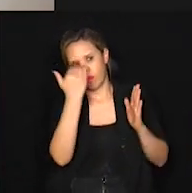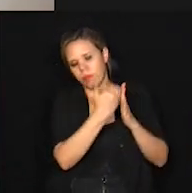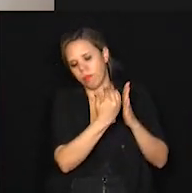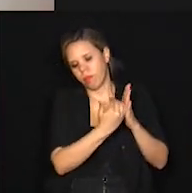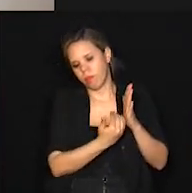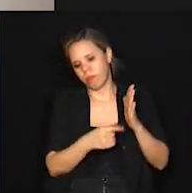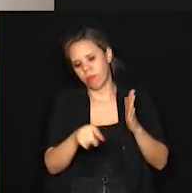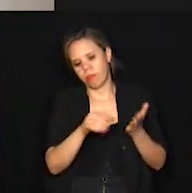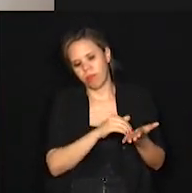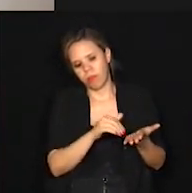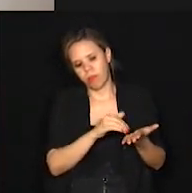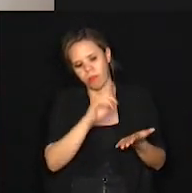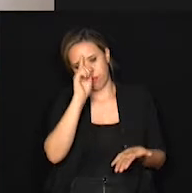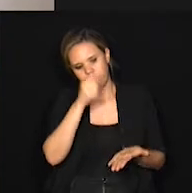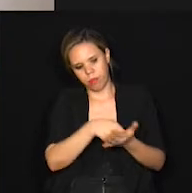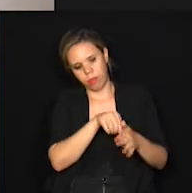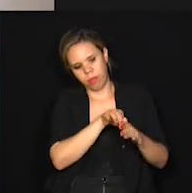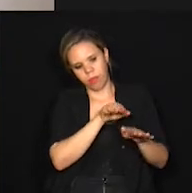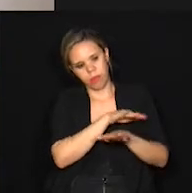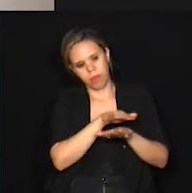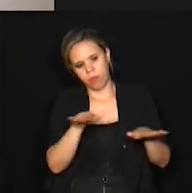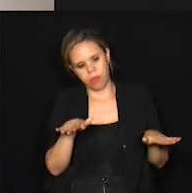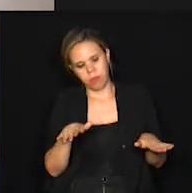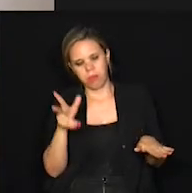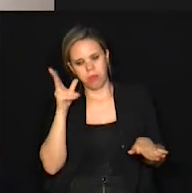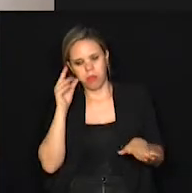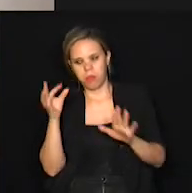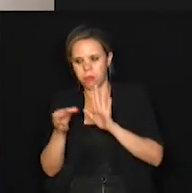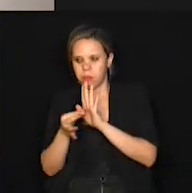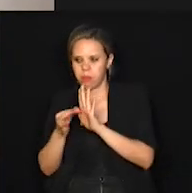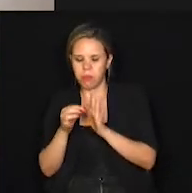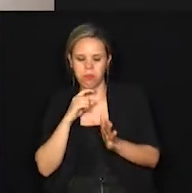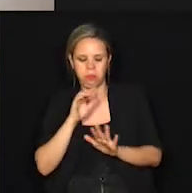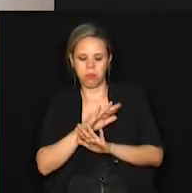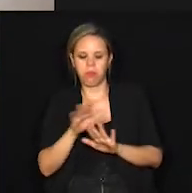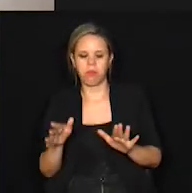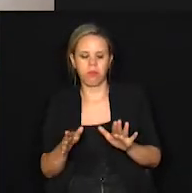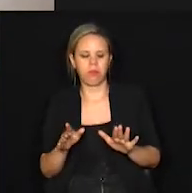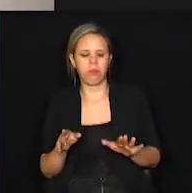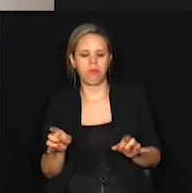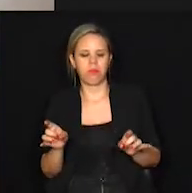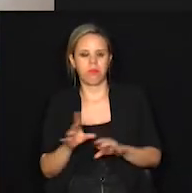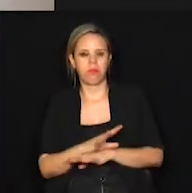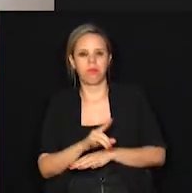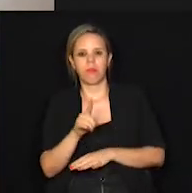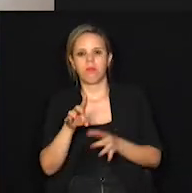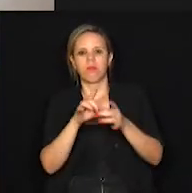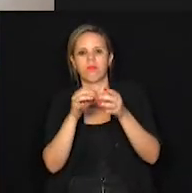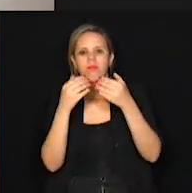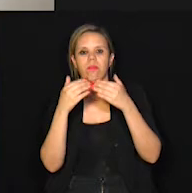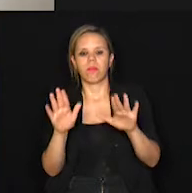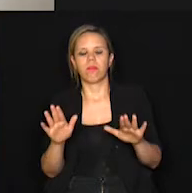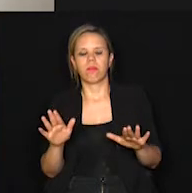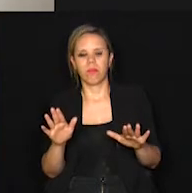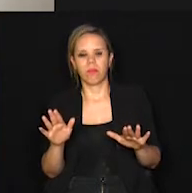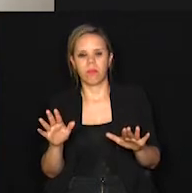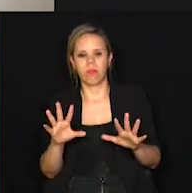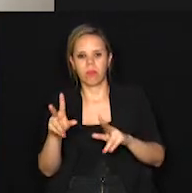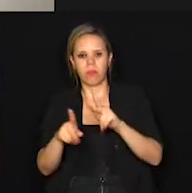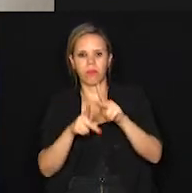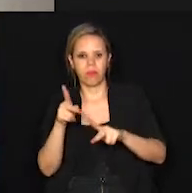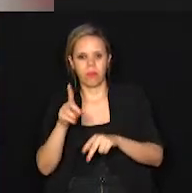no gabinete, decide, não ouve ninguém, e de repente você pega e solta uma diretriz para